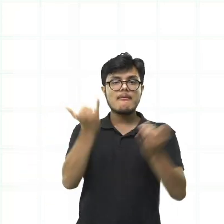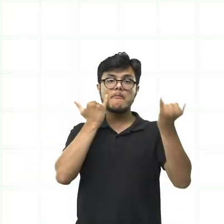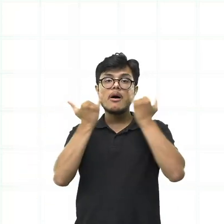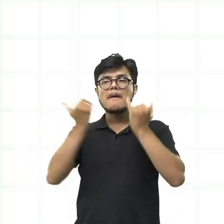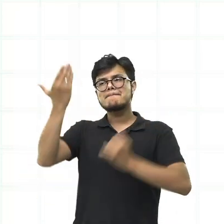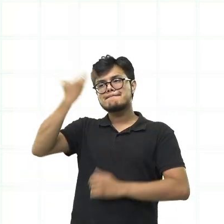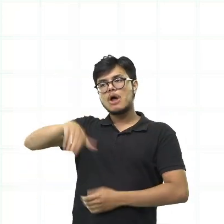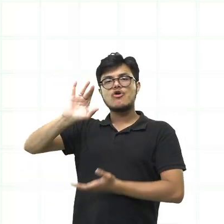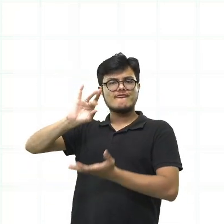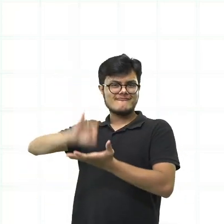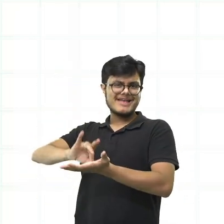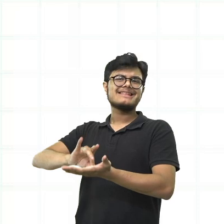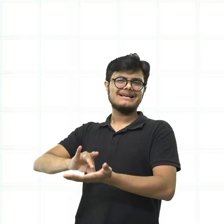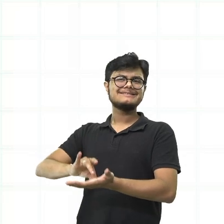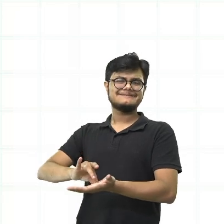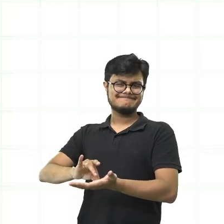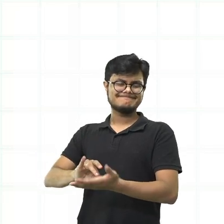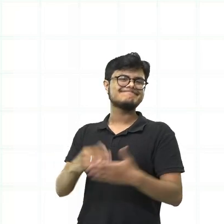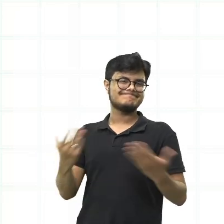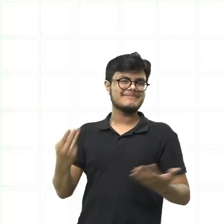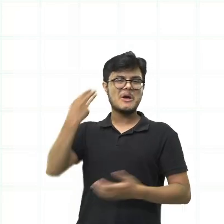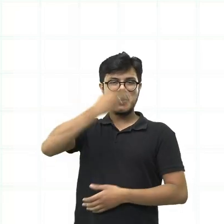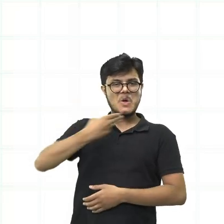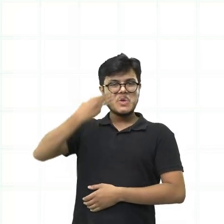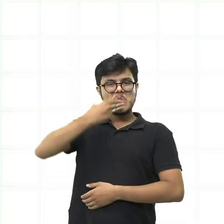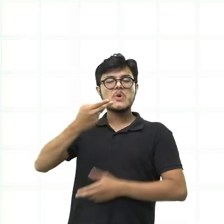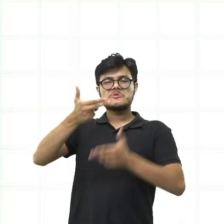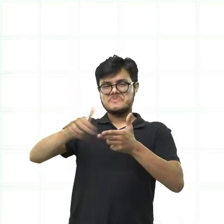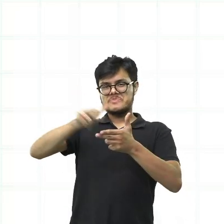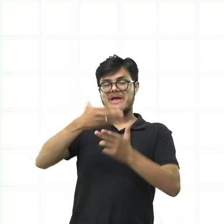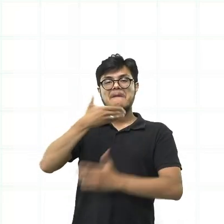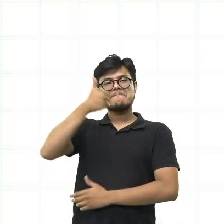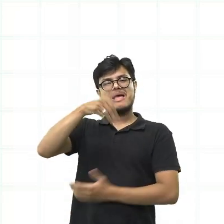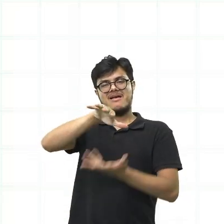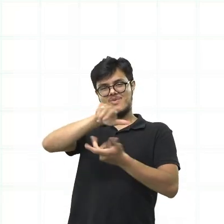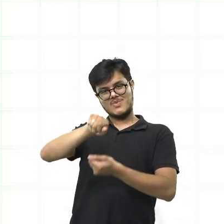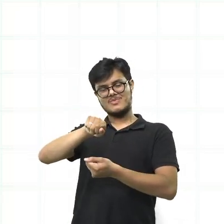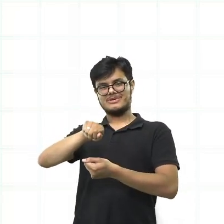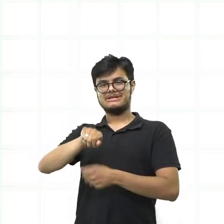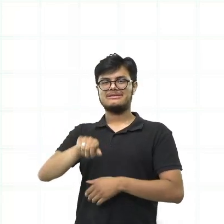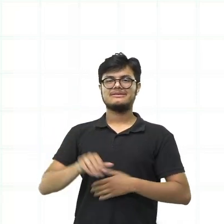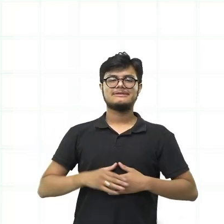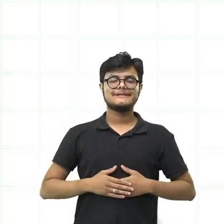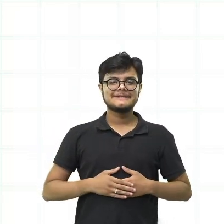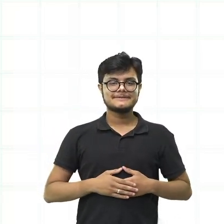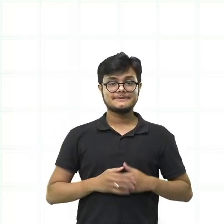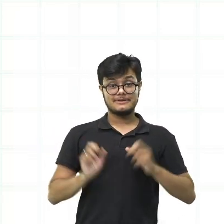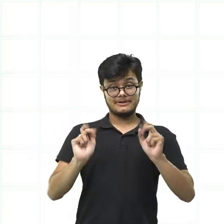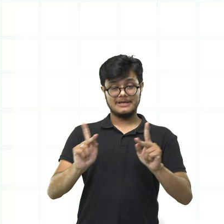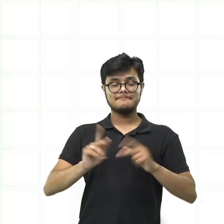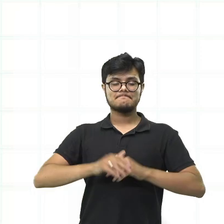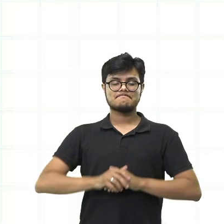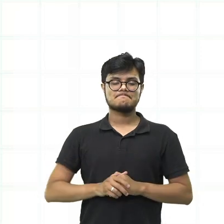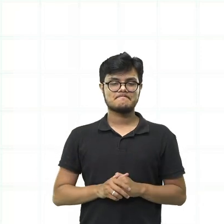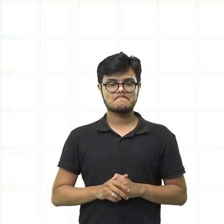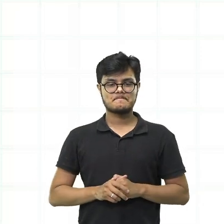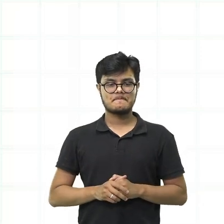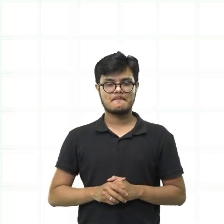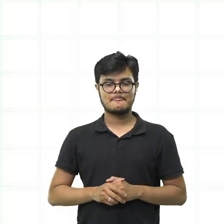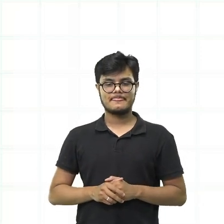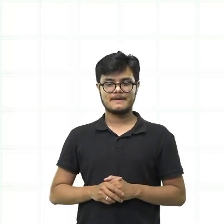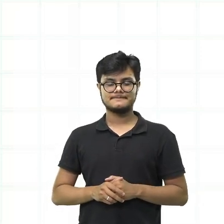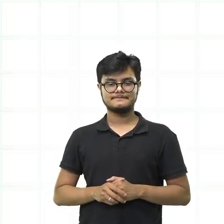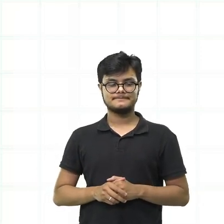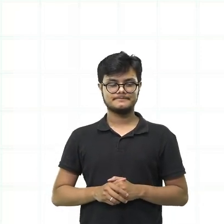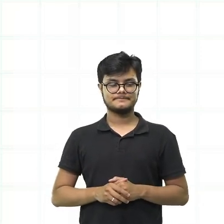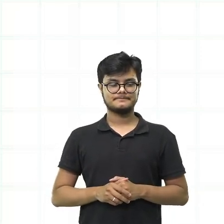aí, então, que esse brigadeiro é o melhor doce do mundo, que não é o caso aqui dos nossos exemplos, tá bom, pessoal? Vamos